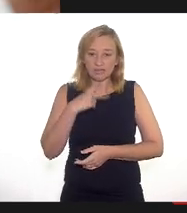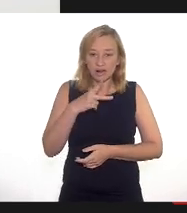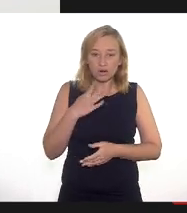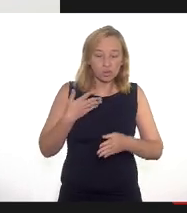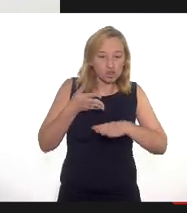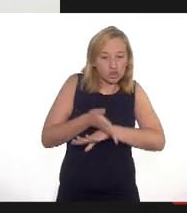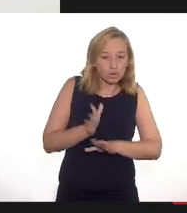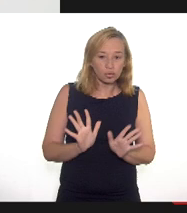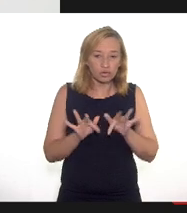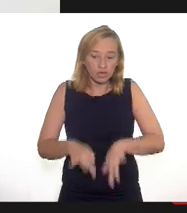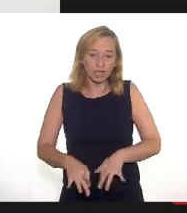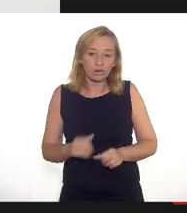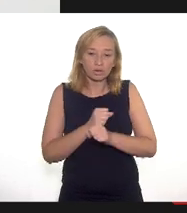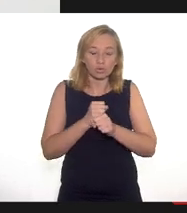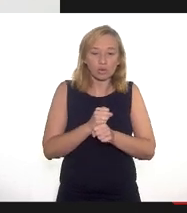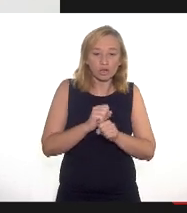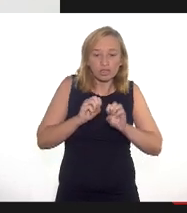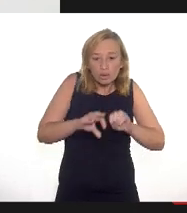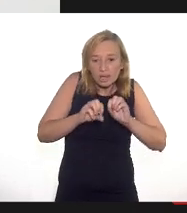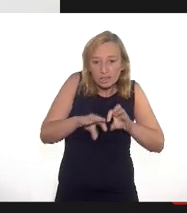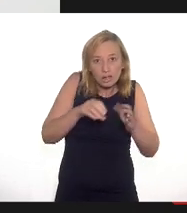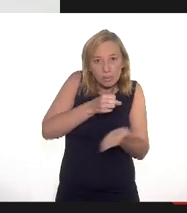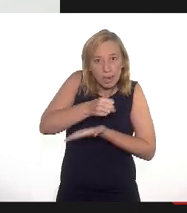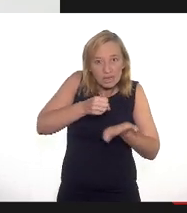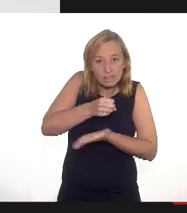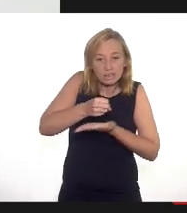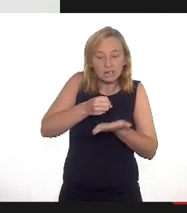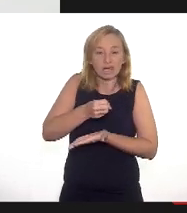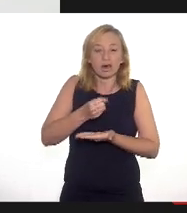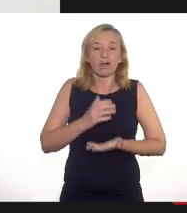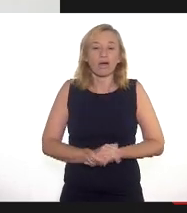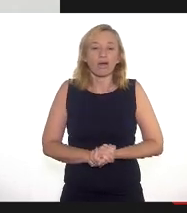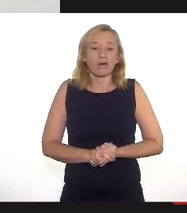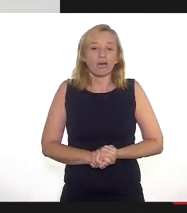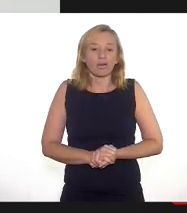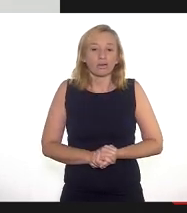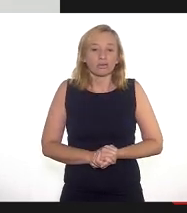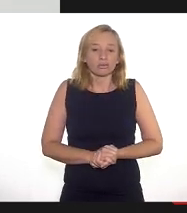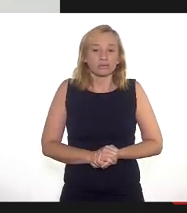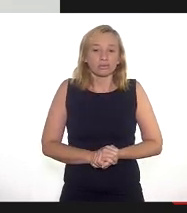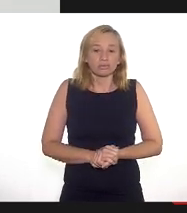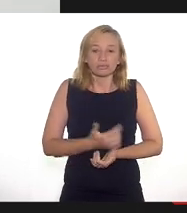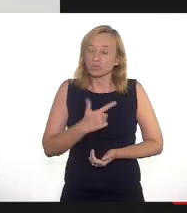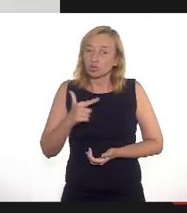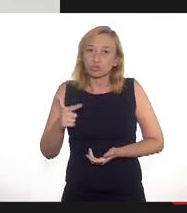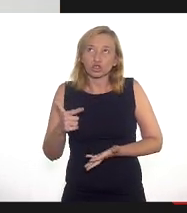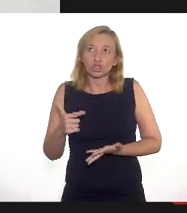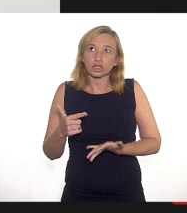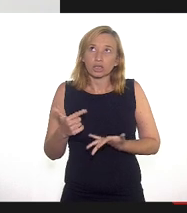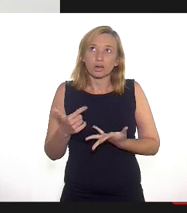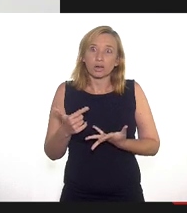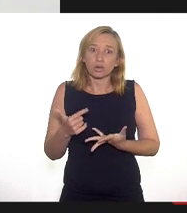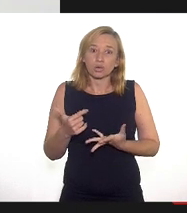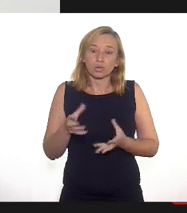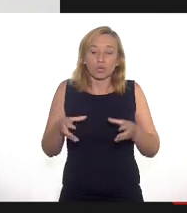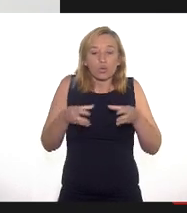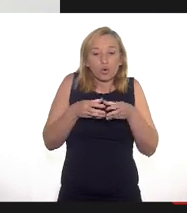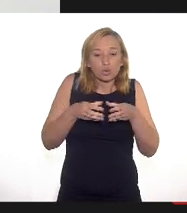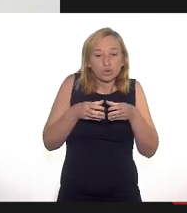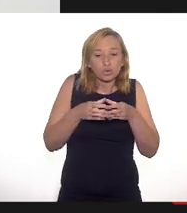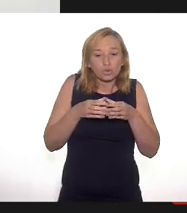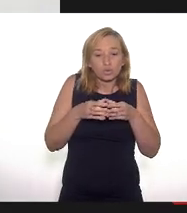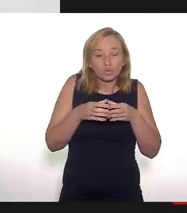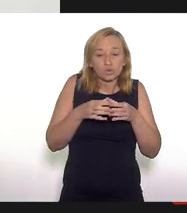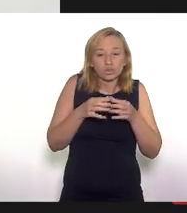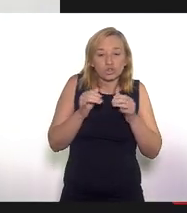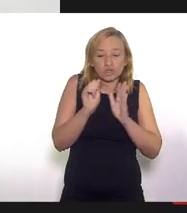chegou no final do ano da educação básica, no qual a gente não tinha, a gente tinha um conjunto enorme de